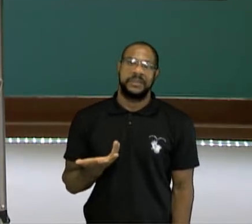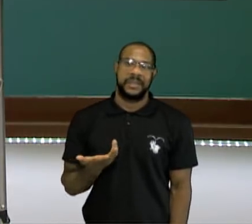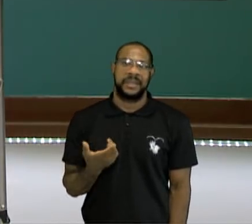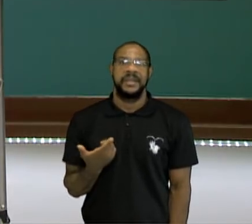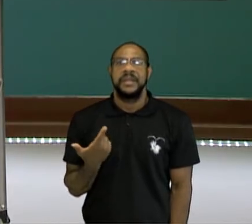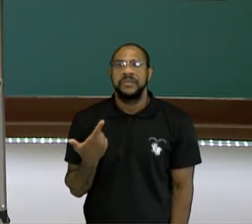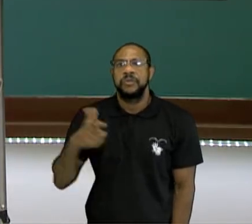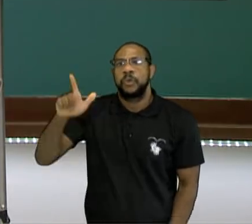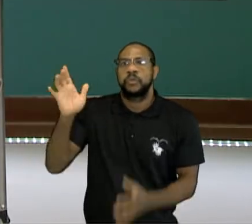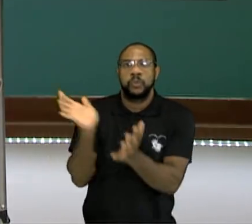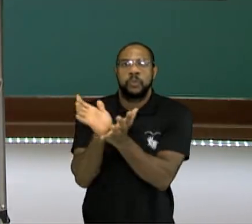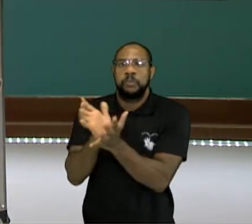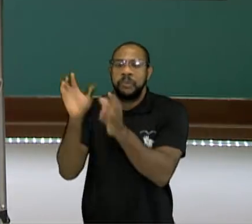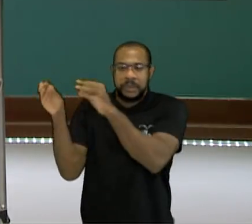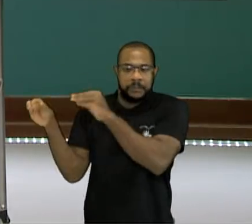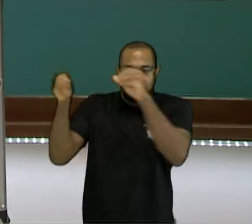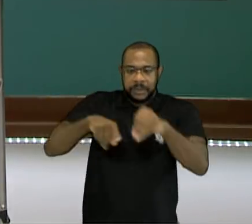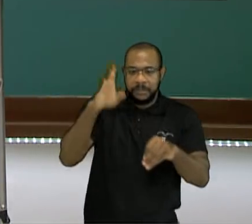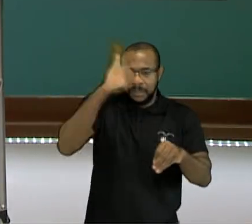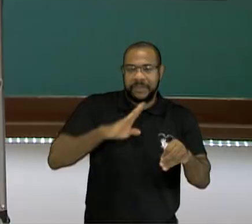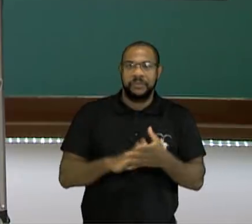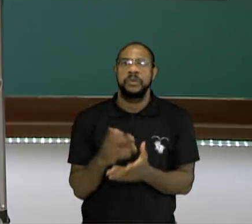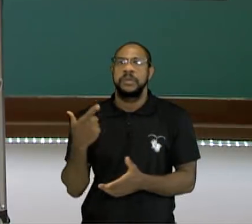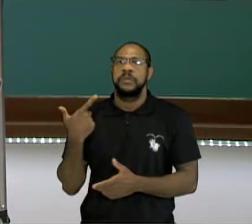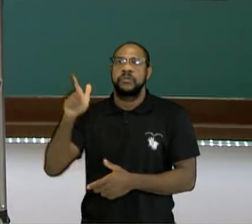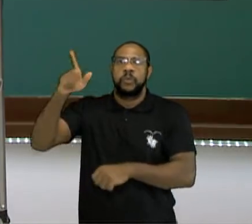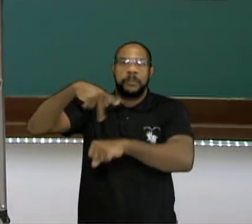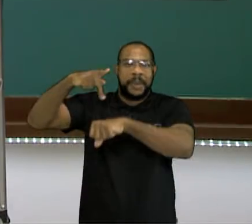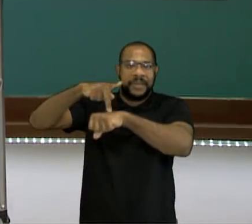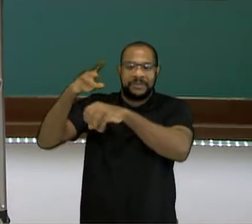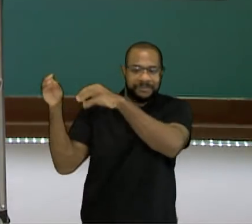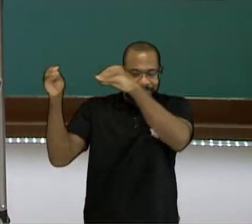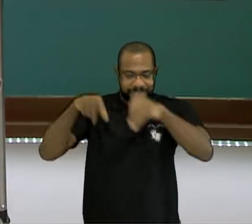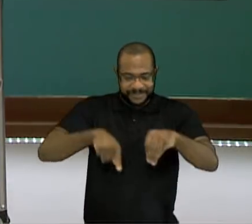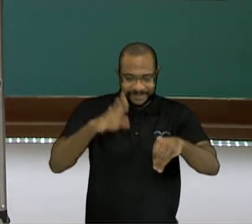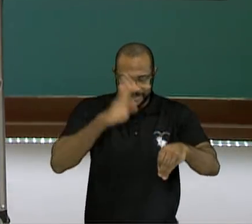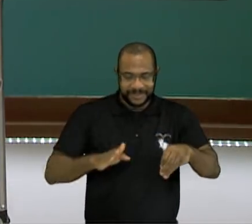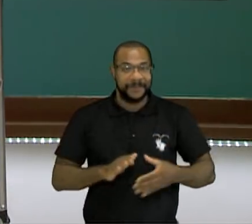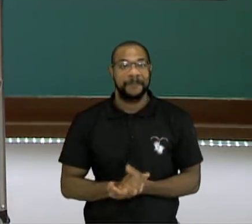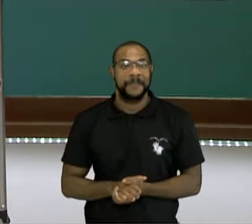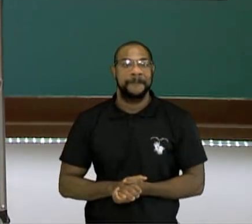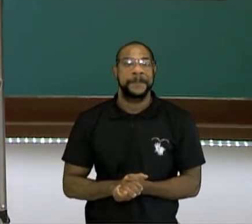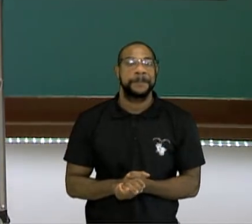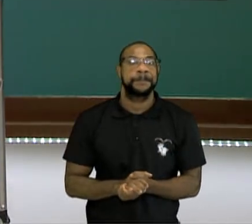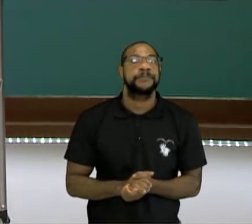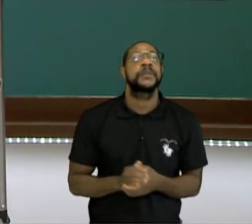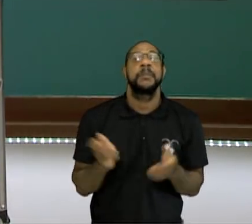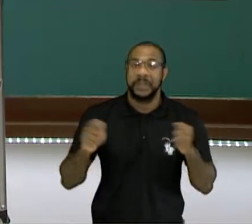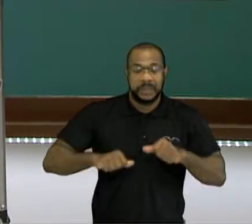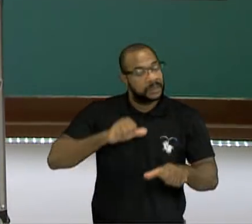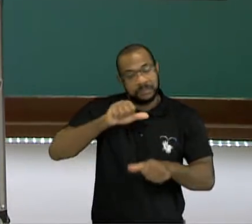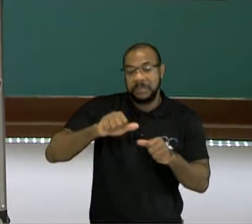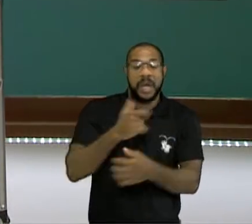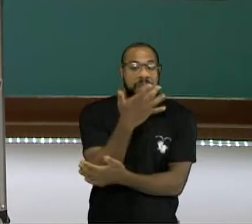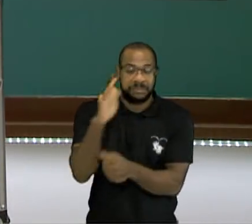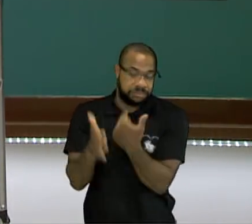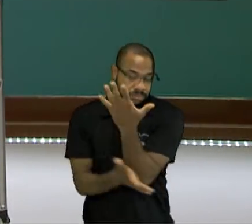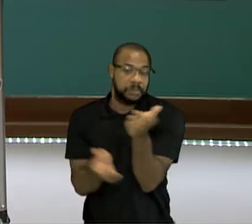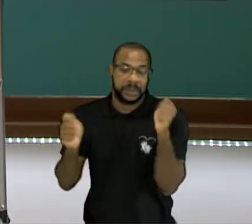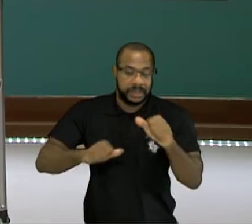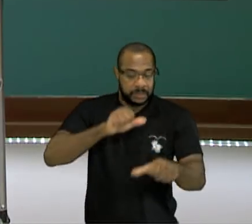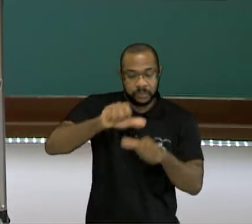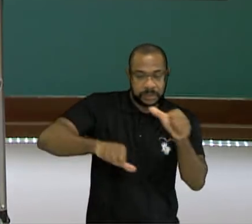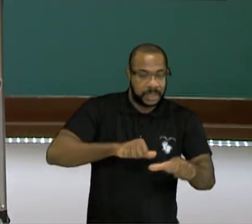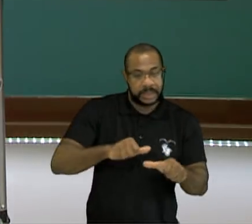partes, por exemplo, para a gente entender essa ideia de que ela tem um caráter dinâmico, pode ser modificada e pode ser construída